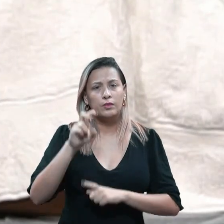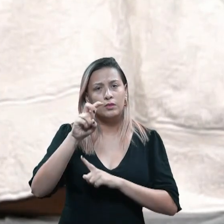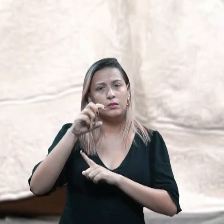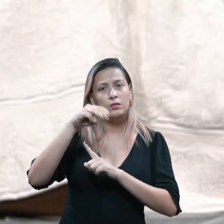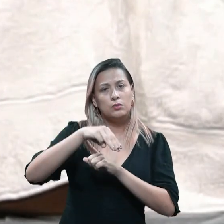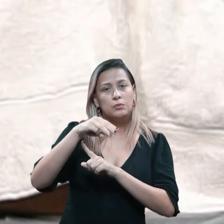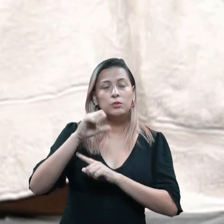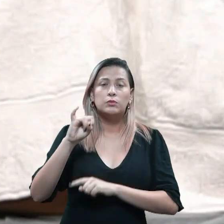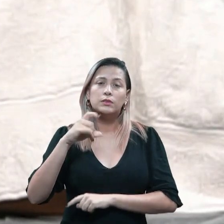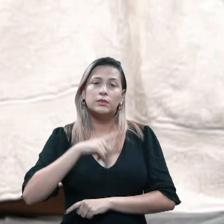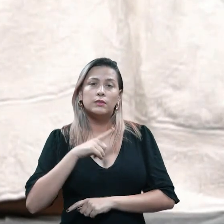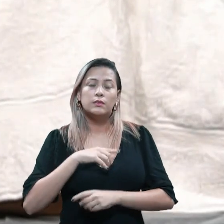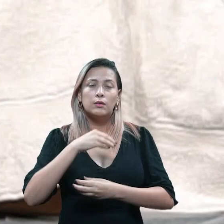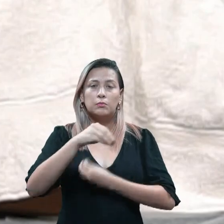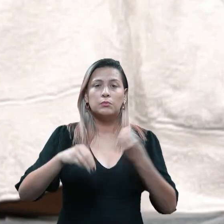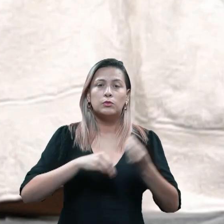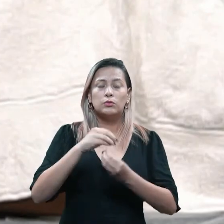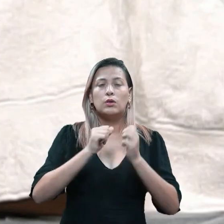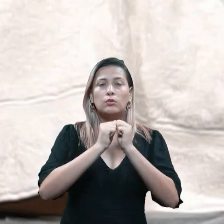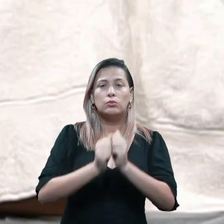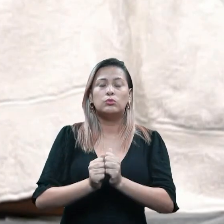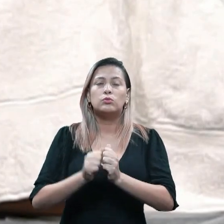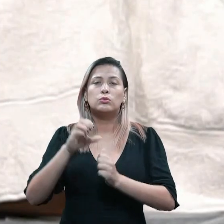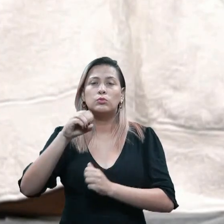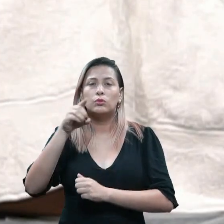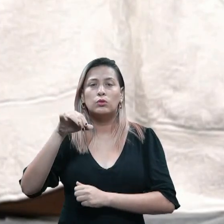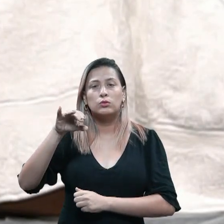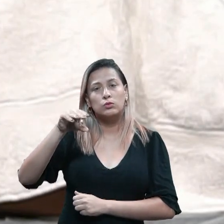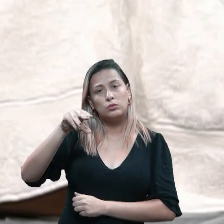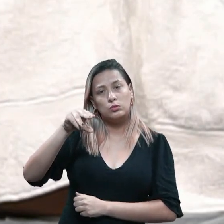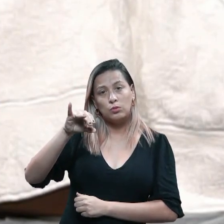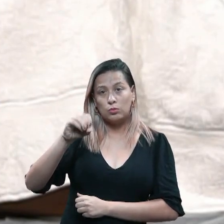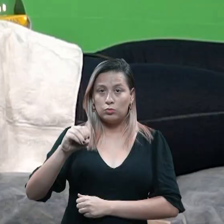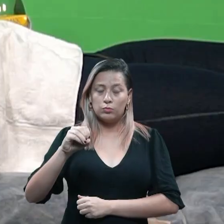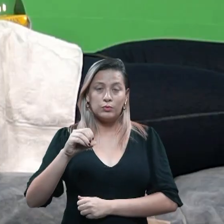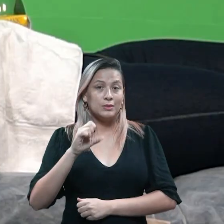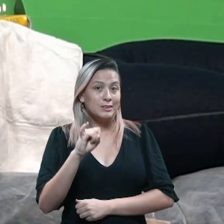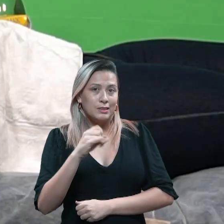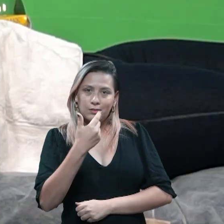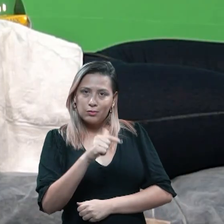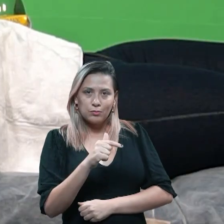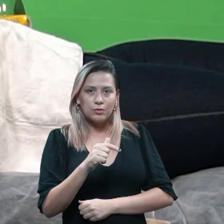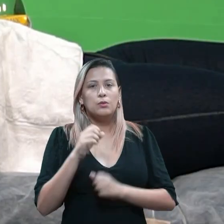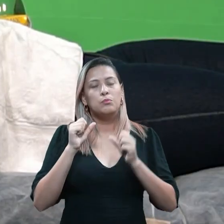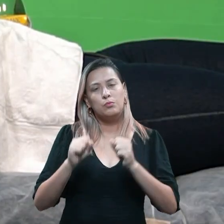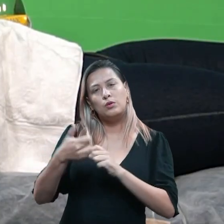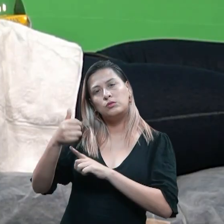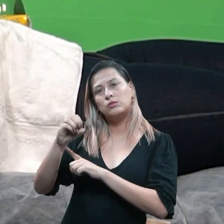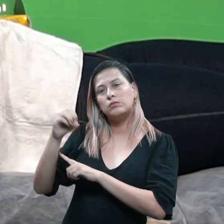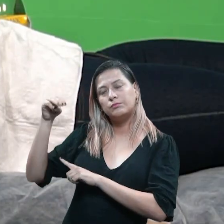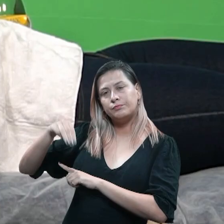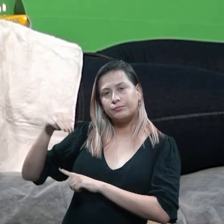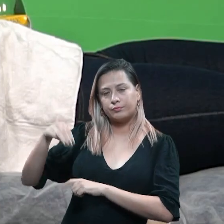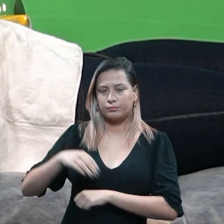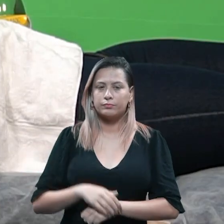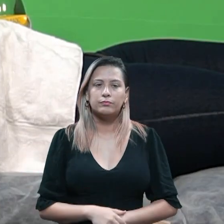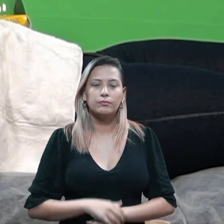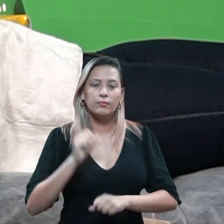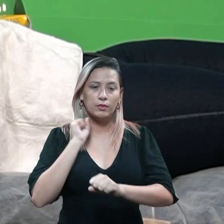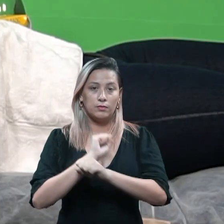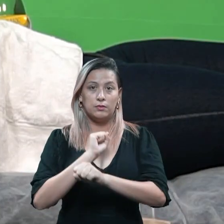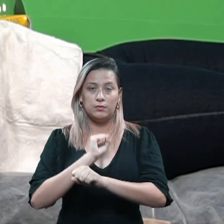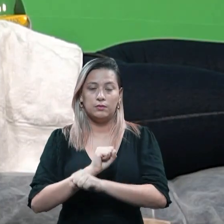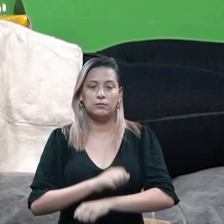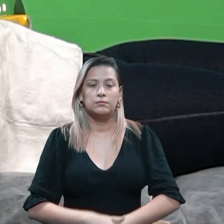com vapor de ozônio, sem ele a gente pode chegar até 10 minutos, ok? E vamos aguardar o